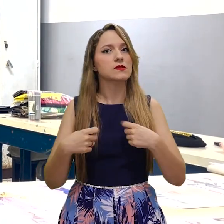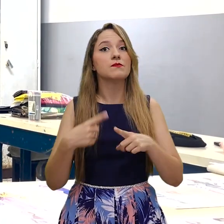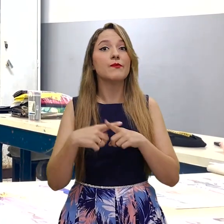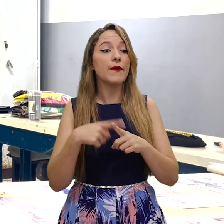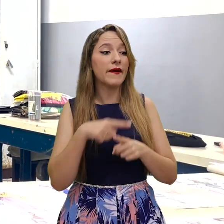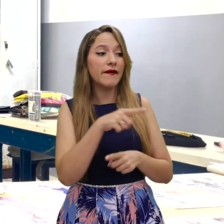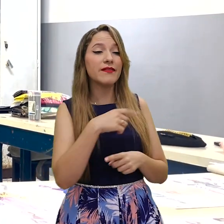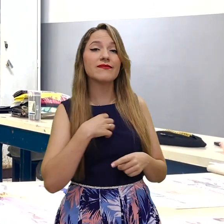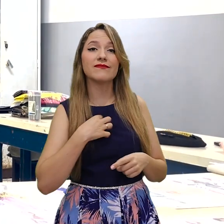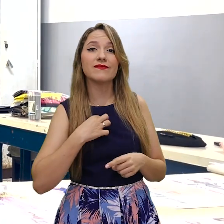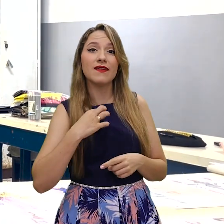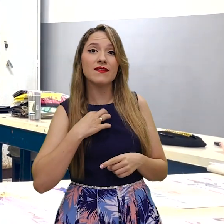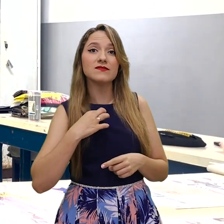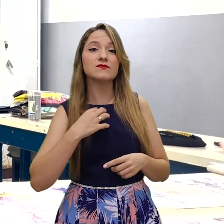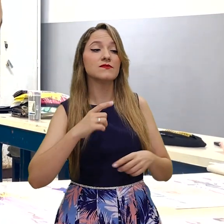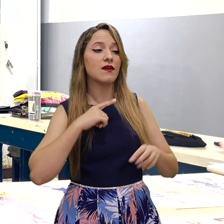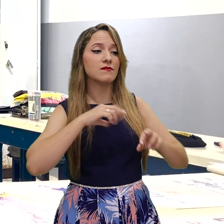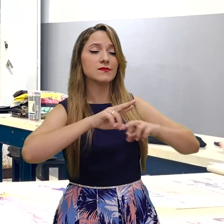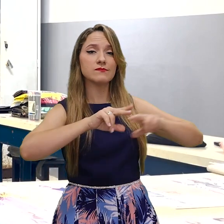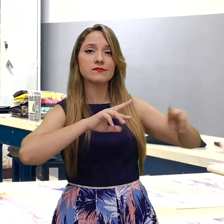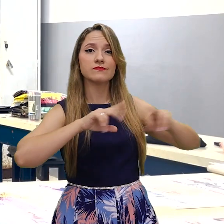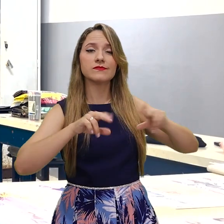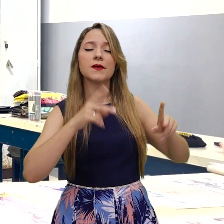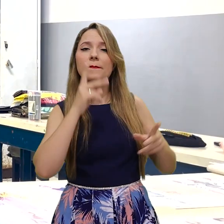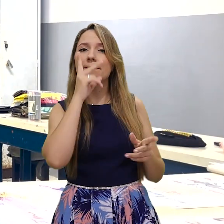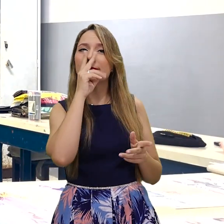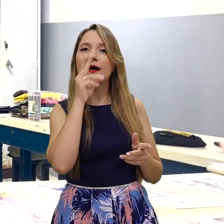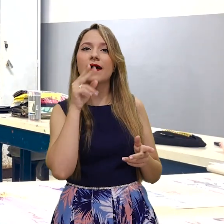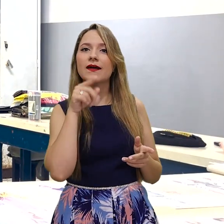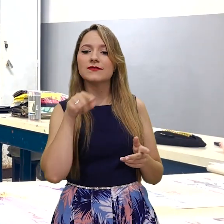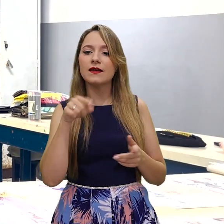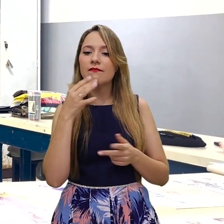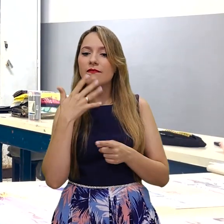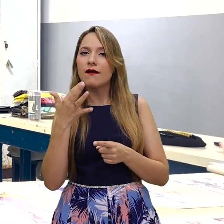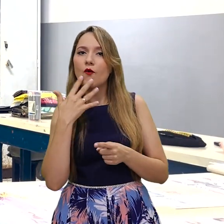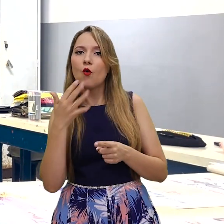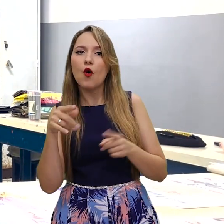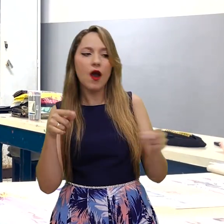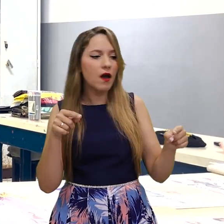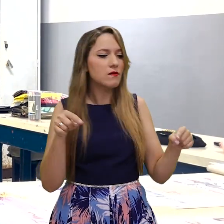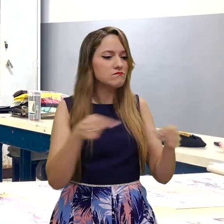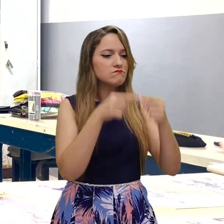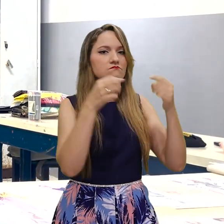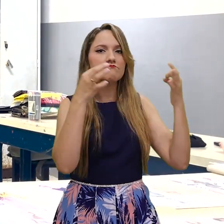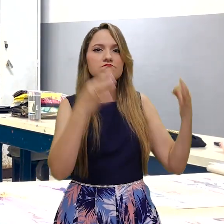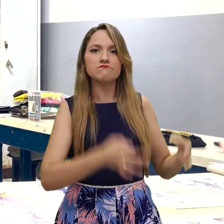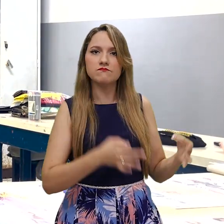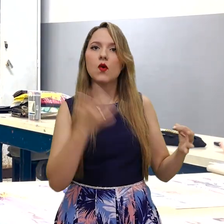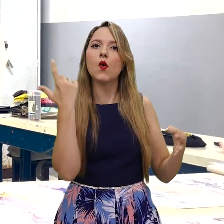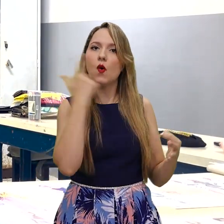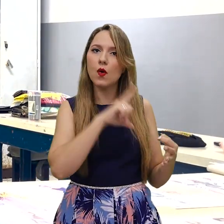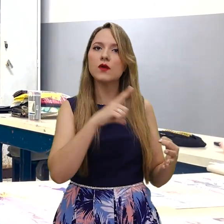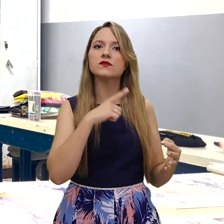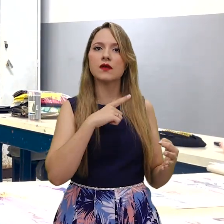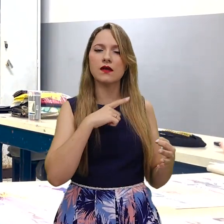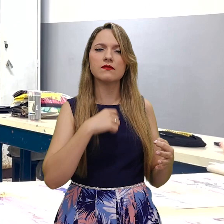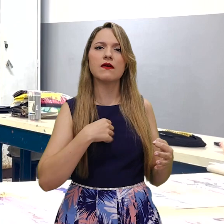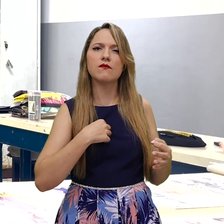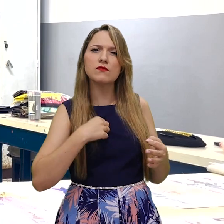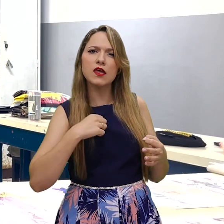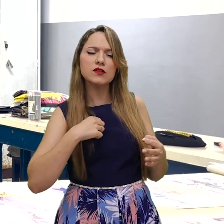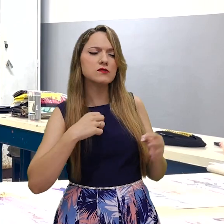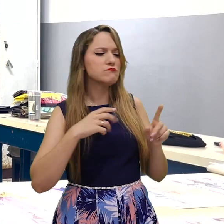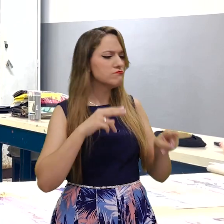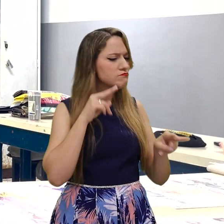tecidos, então se faz o desenho, é como se fosse isso aqui. Você tem um desenho, então você coloca aqui do lado o tecido, a amostra de